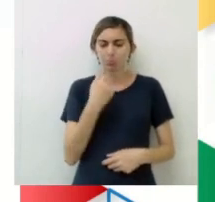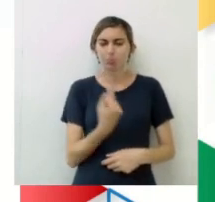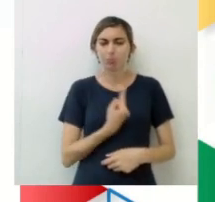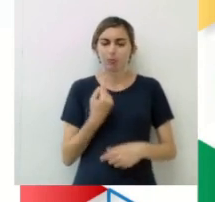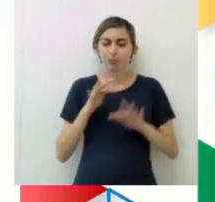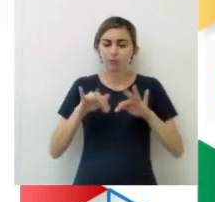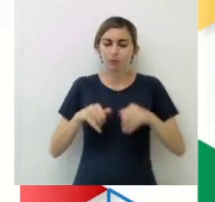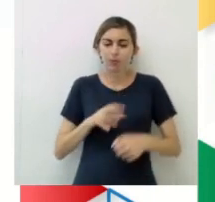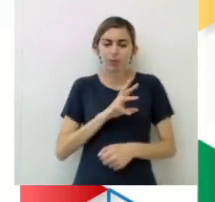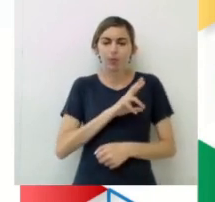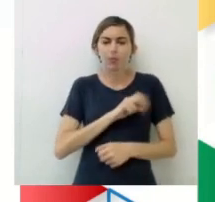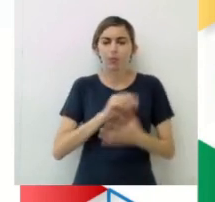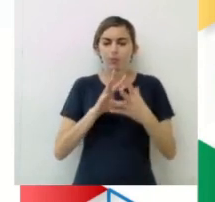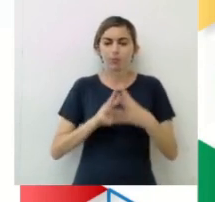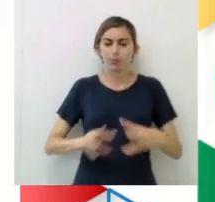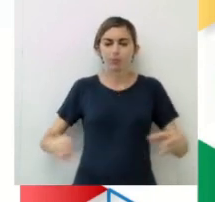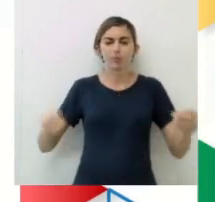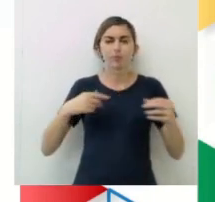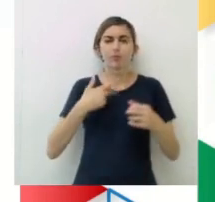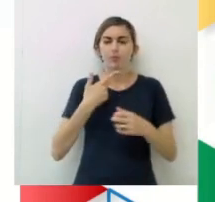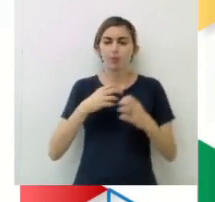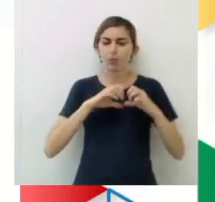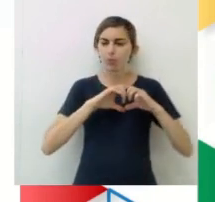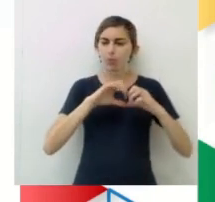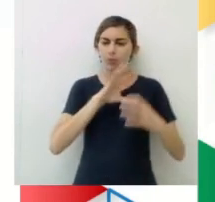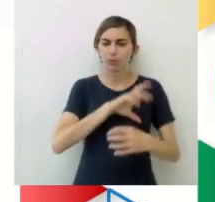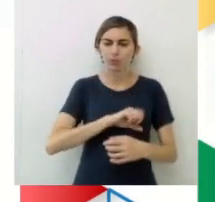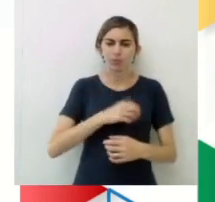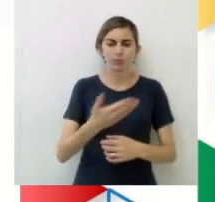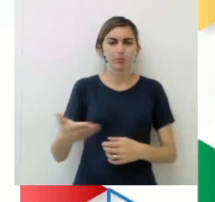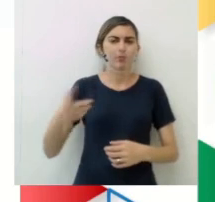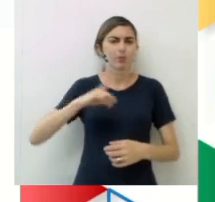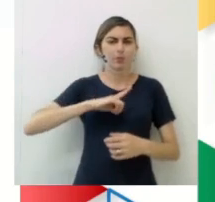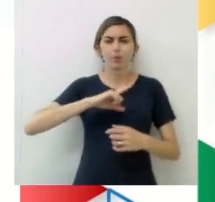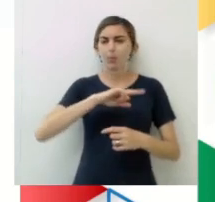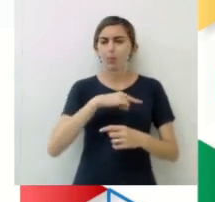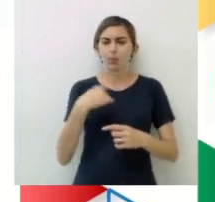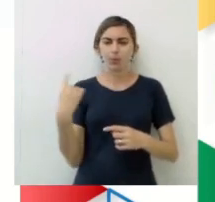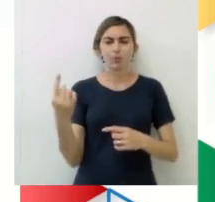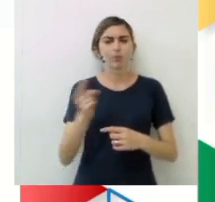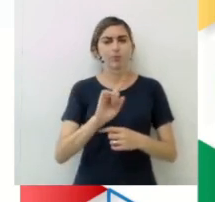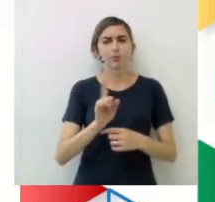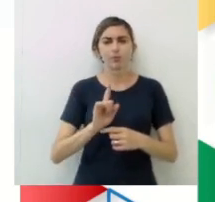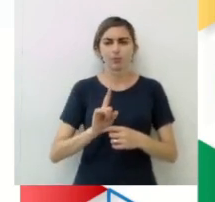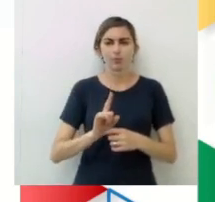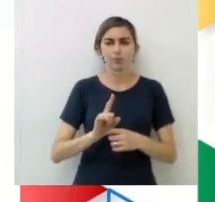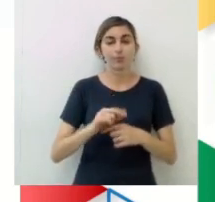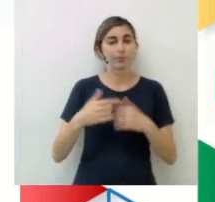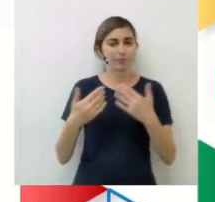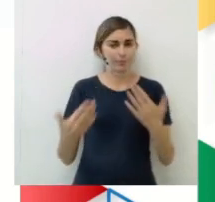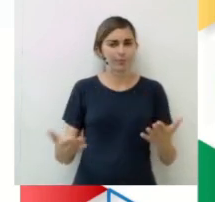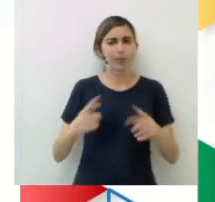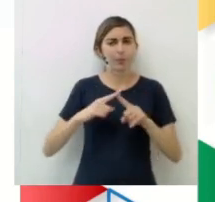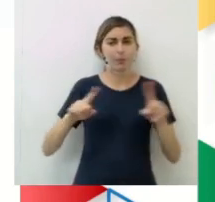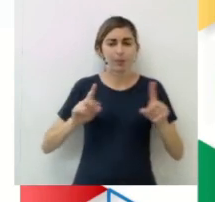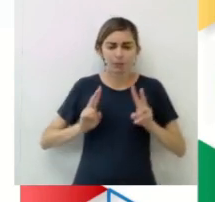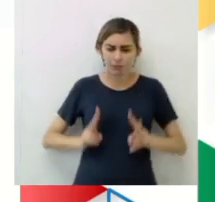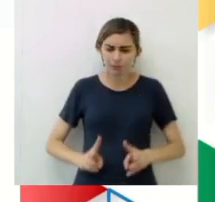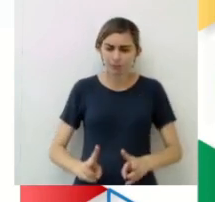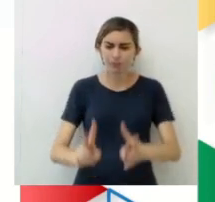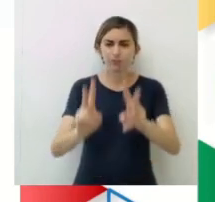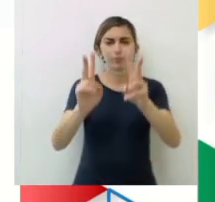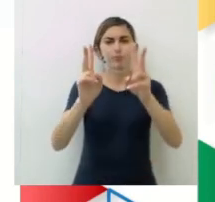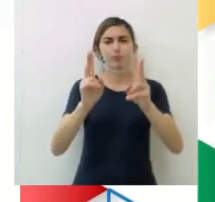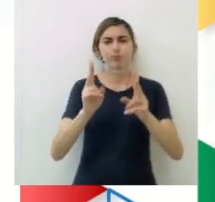quem ama, eu possa me dizer do amor que tive, que não seja imortal, posto que a chama, mas que seja infinito